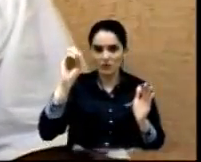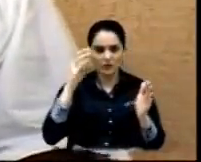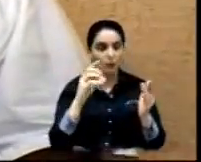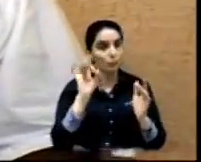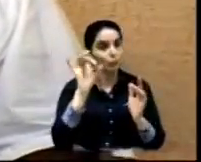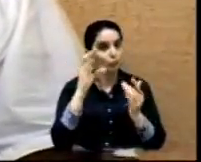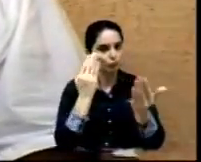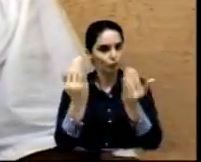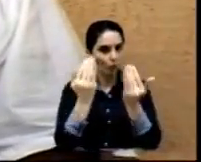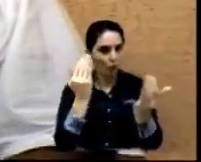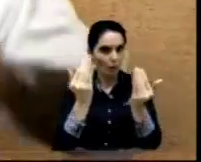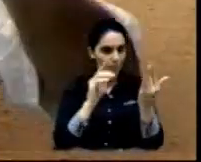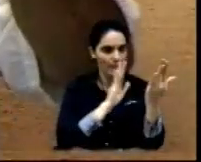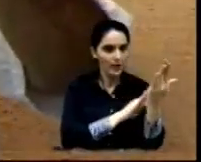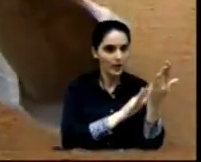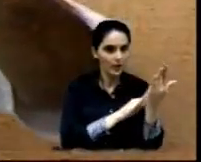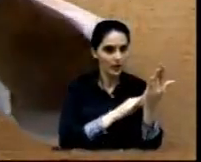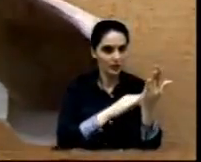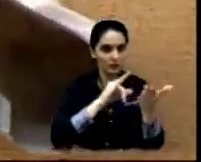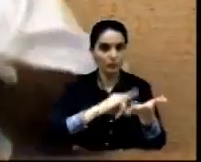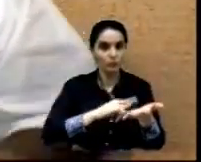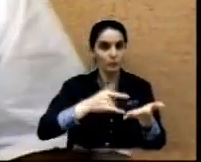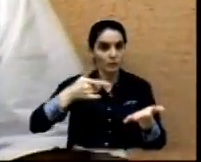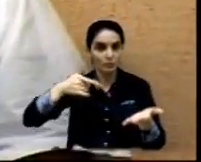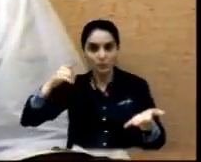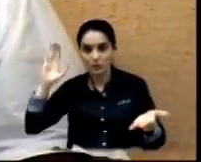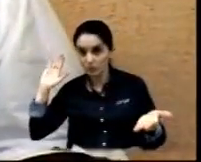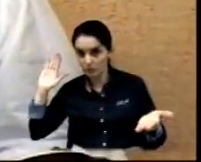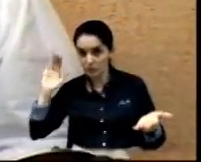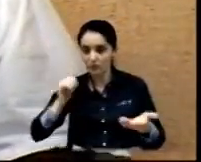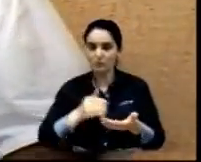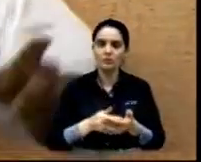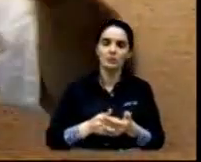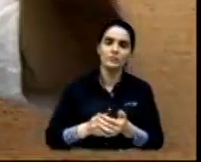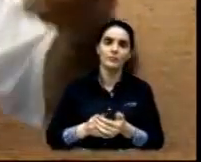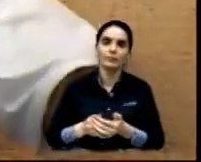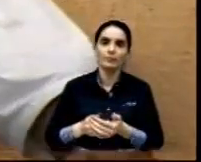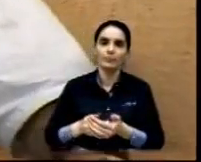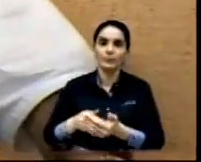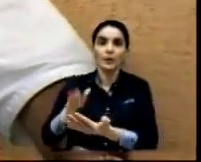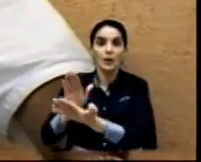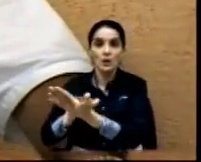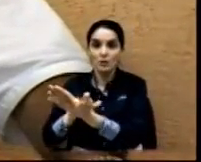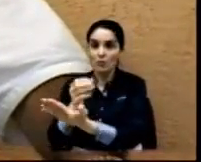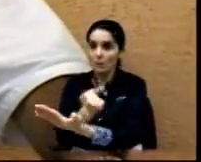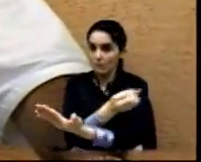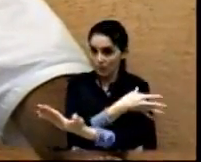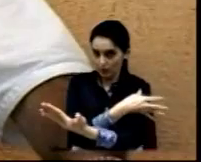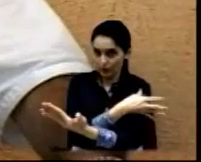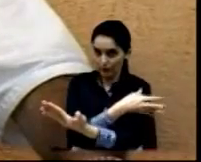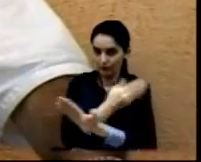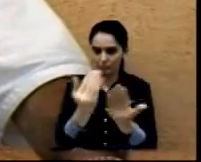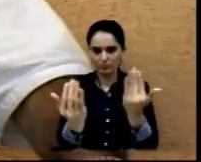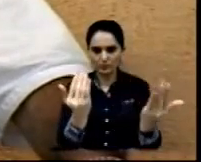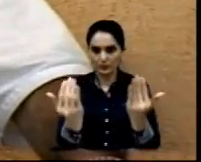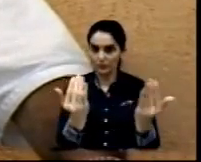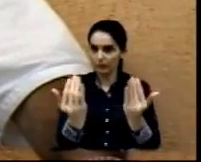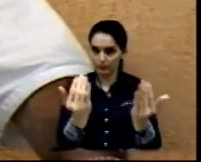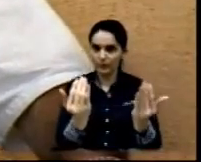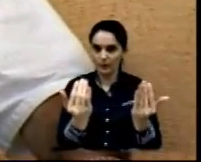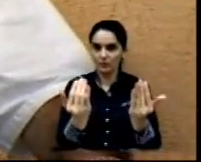o valor do contrato anterior, valor dito aqui pelo secretário, e o valor do novo contrato. Então,